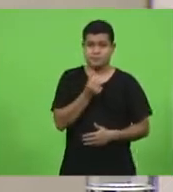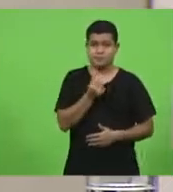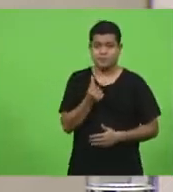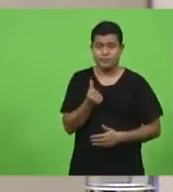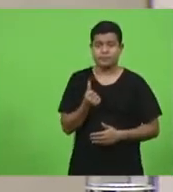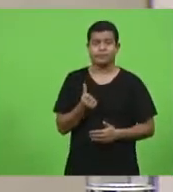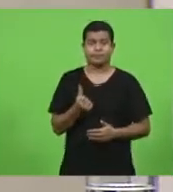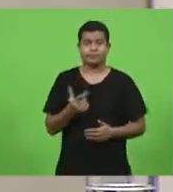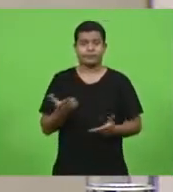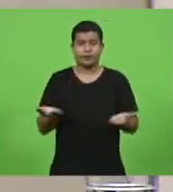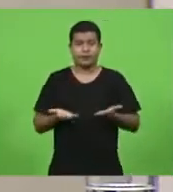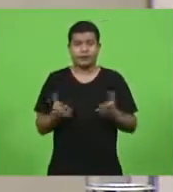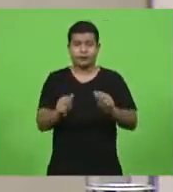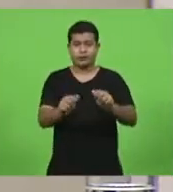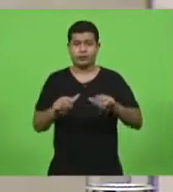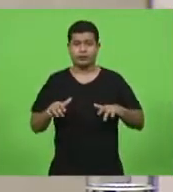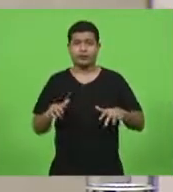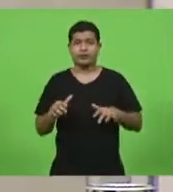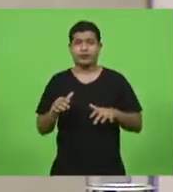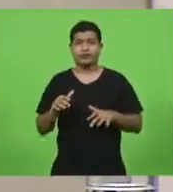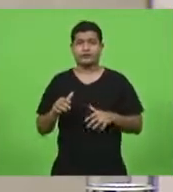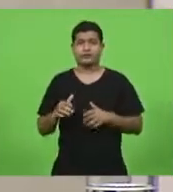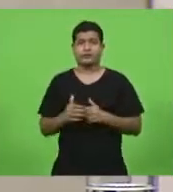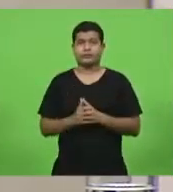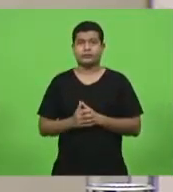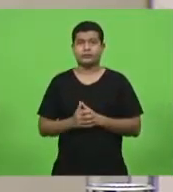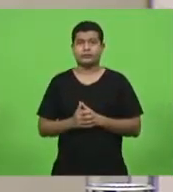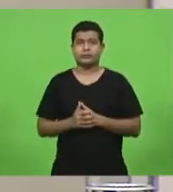sessão especial foi convocada.